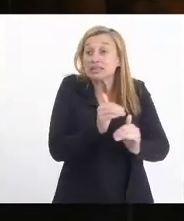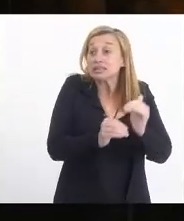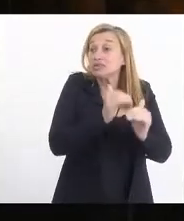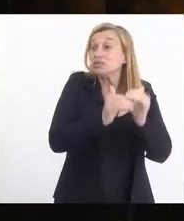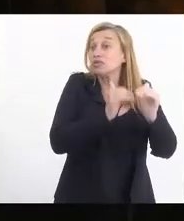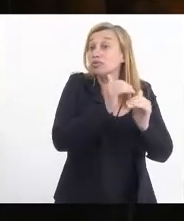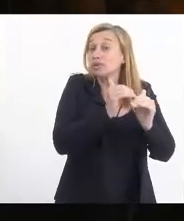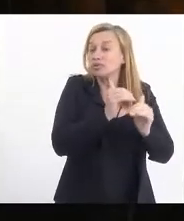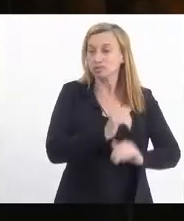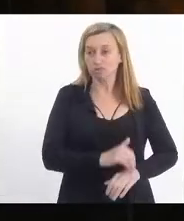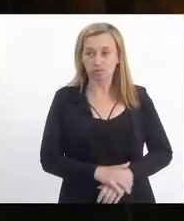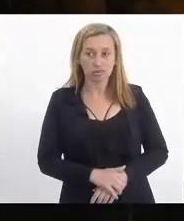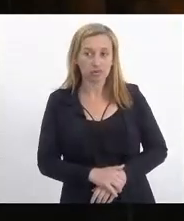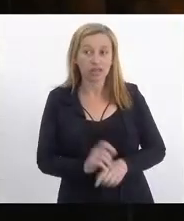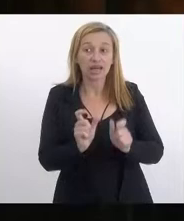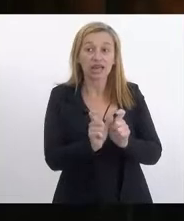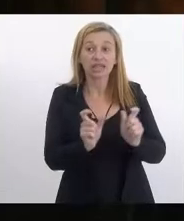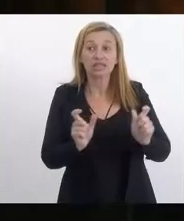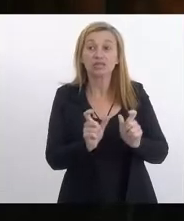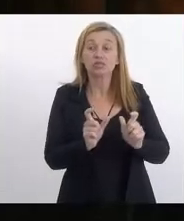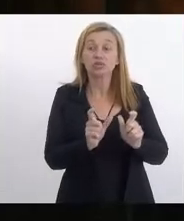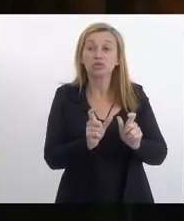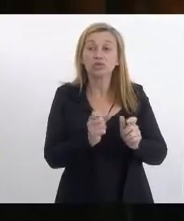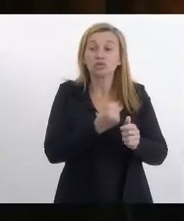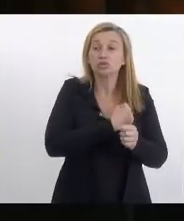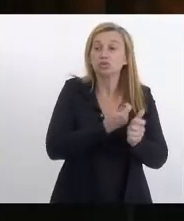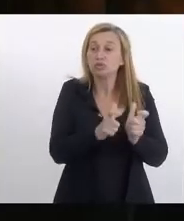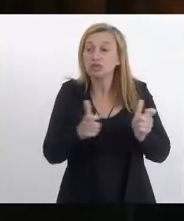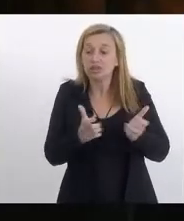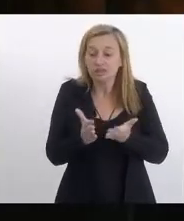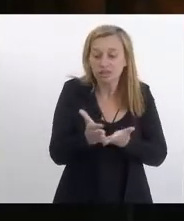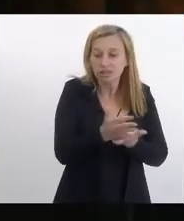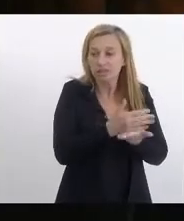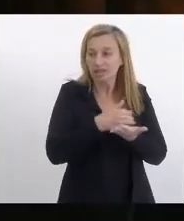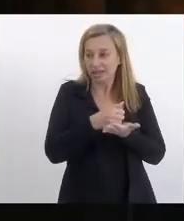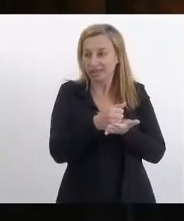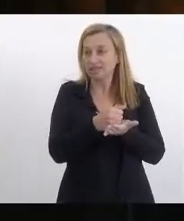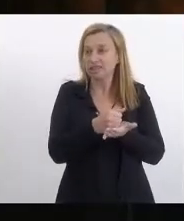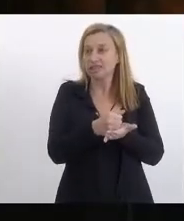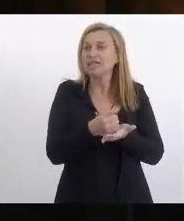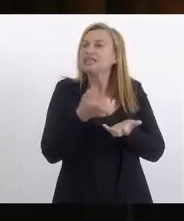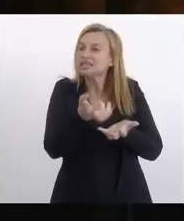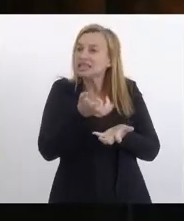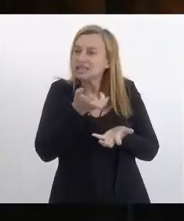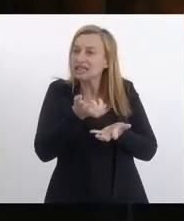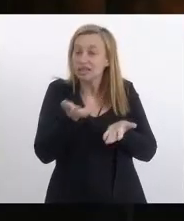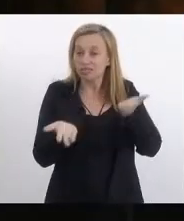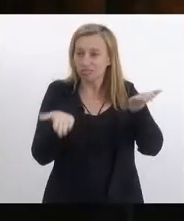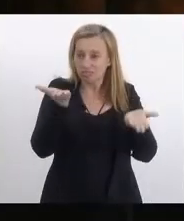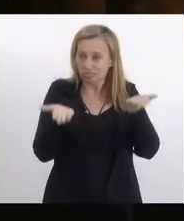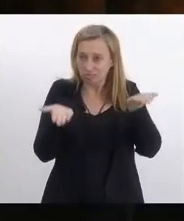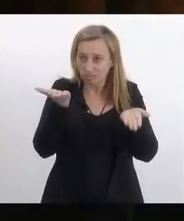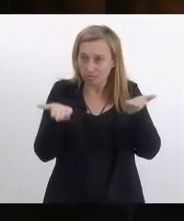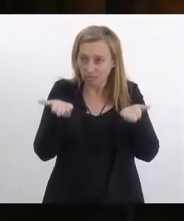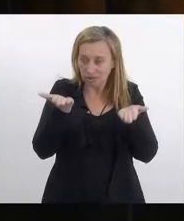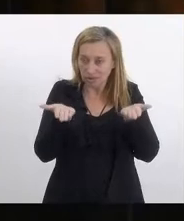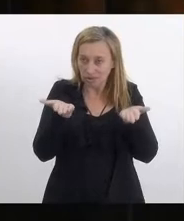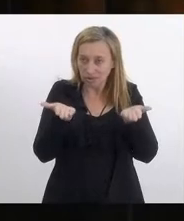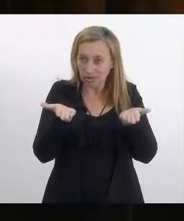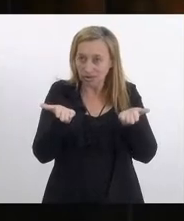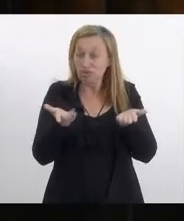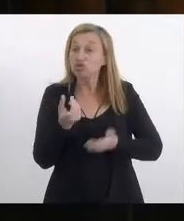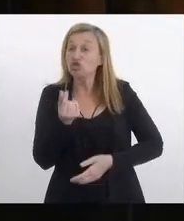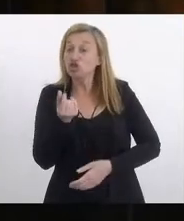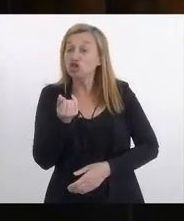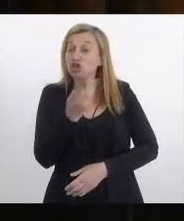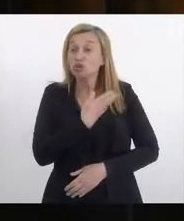desenvolvimento é sinônimo de aumento de arrecadação. Se queremos o equilíbrio da conta pública,